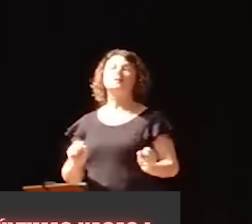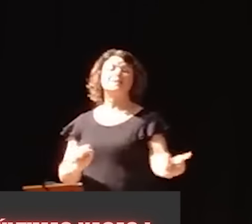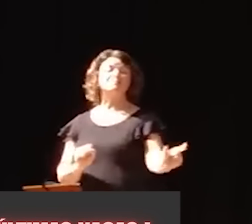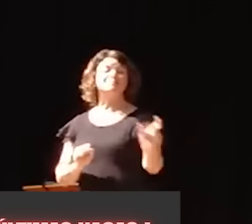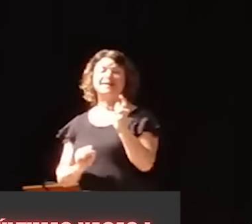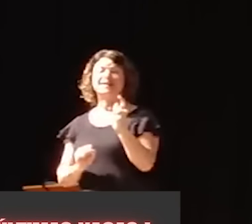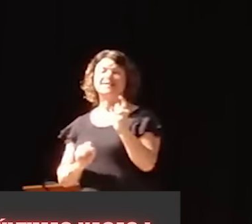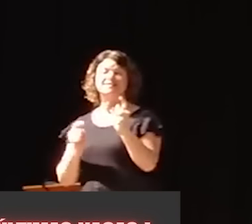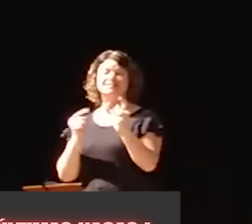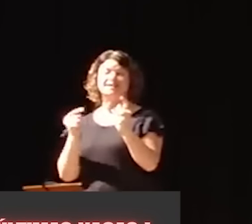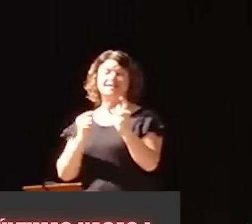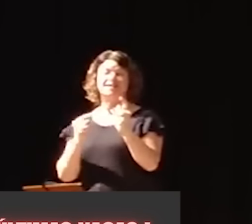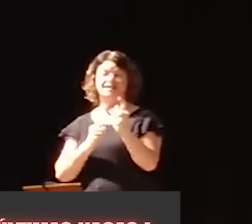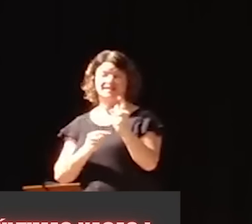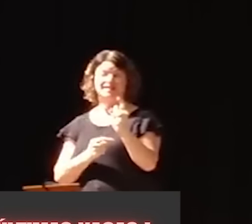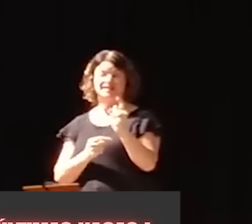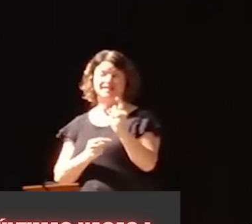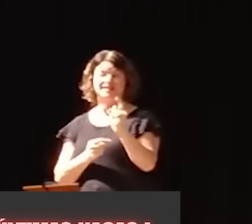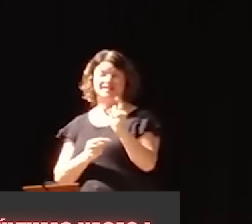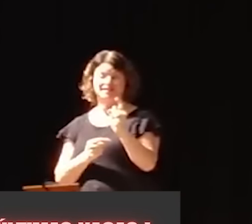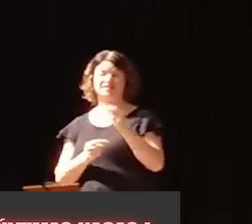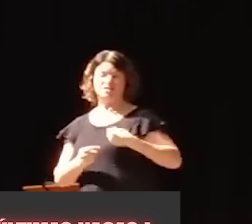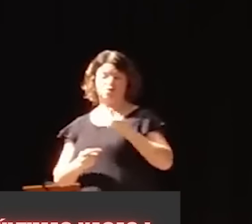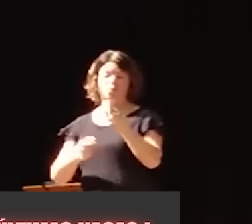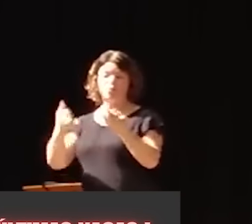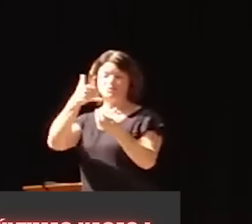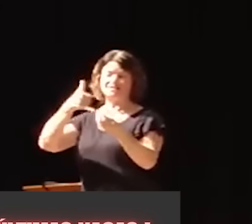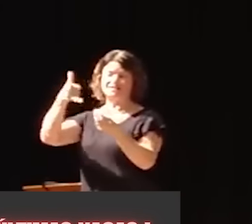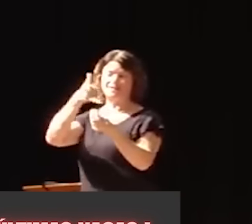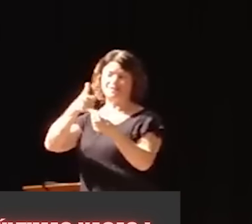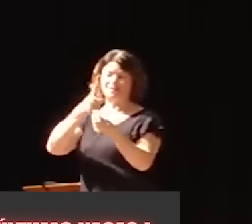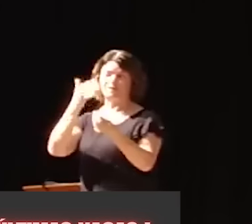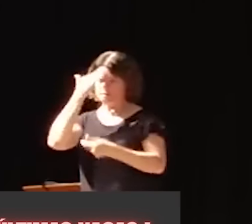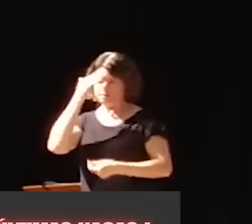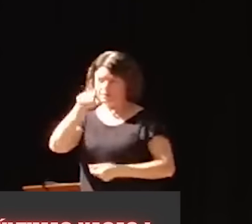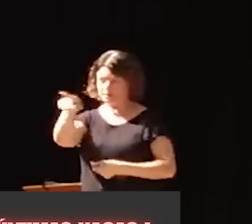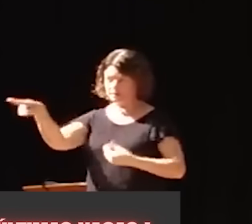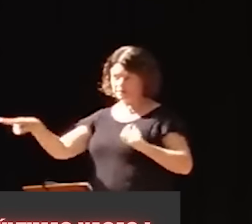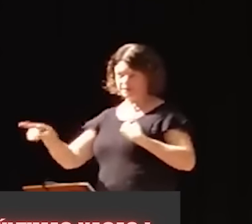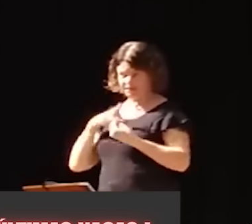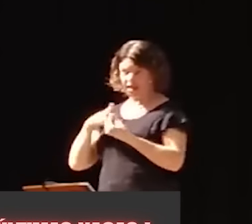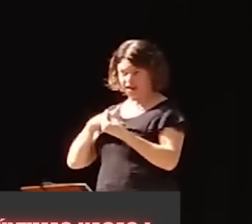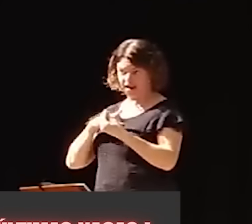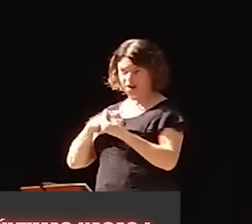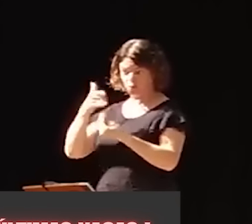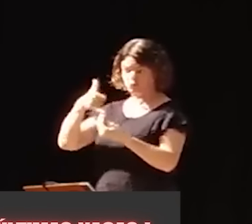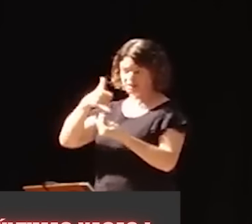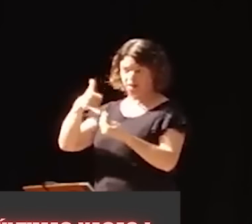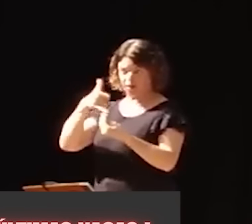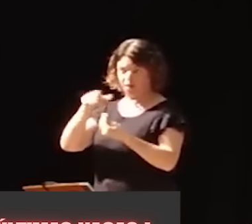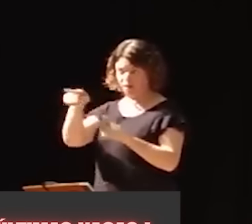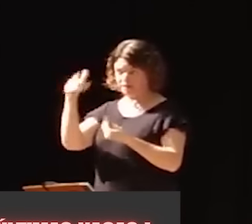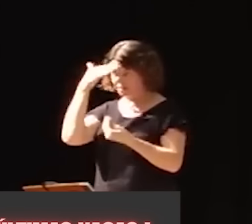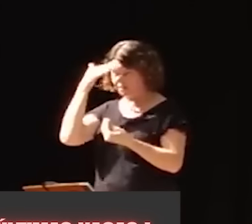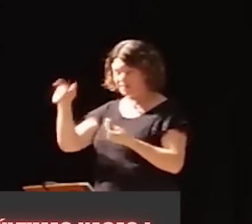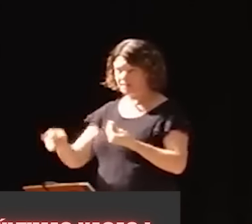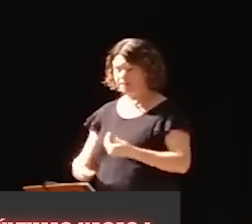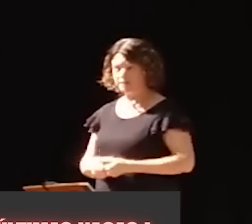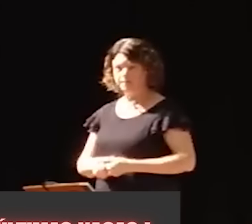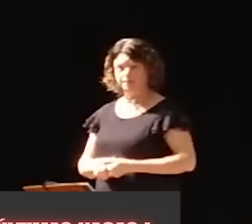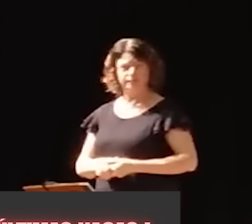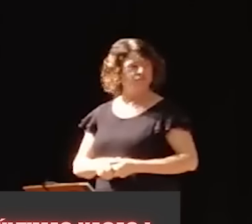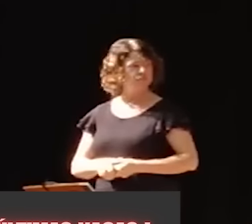carregada de uma unção você sabia que você tem uma unção olha como é que vocês são incrédulos eu tô falando